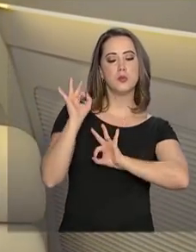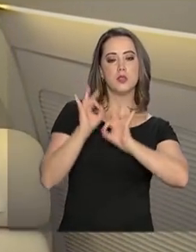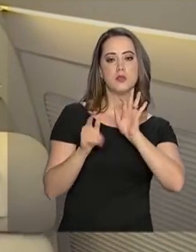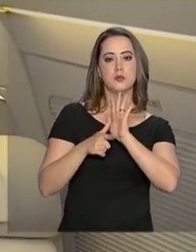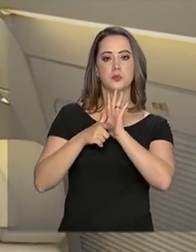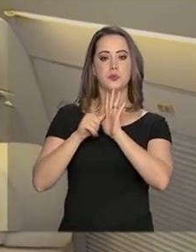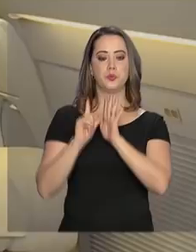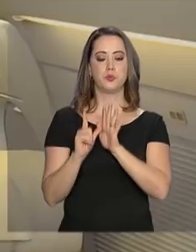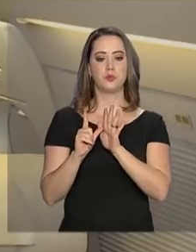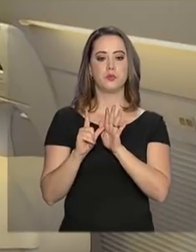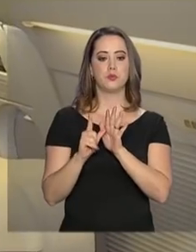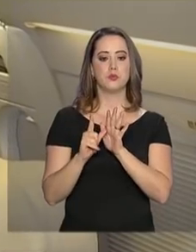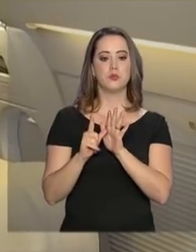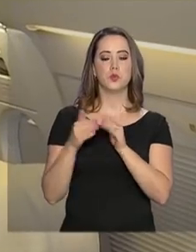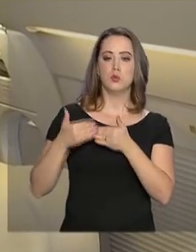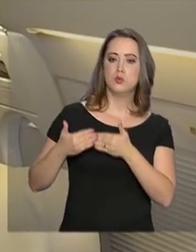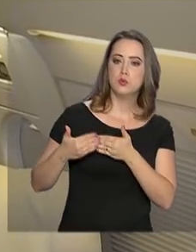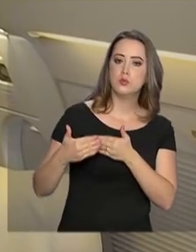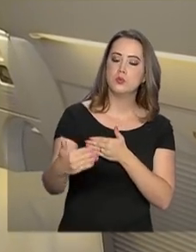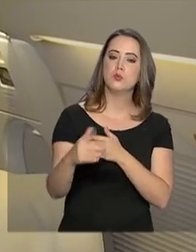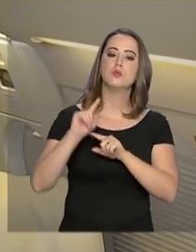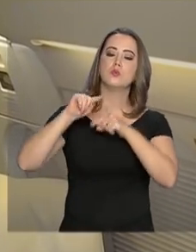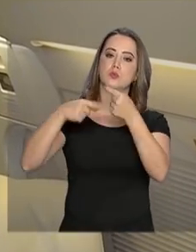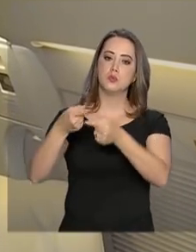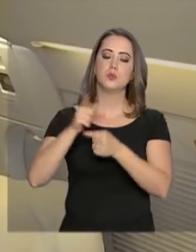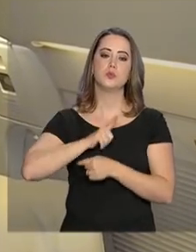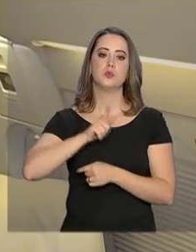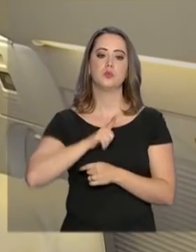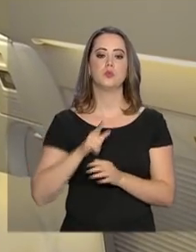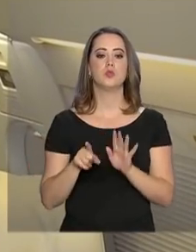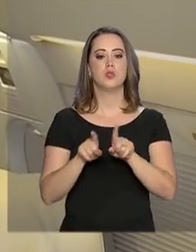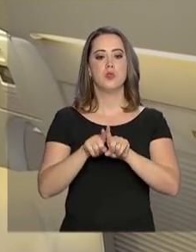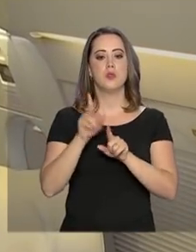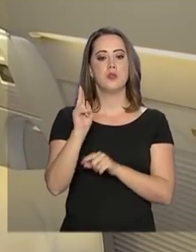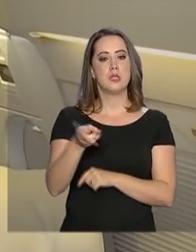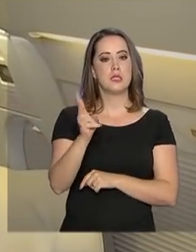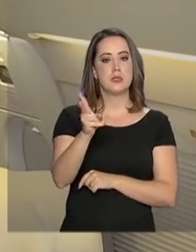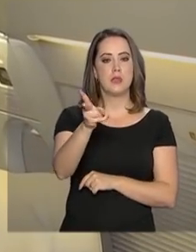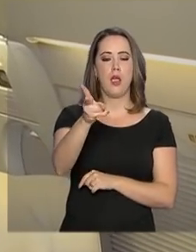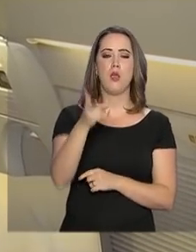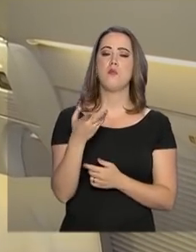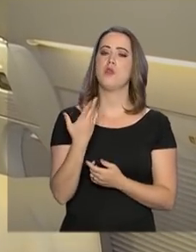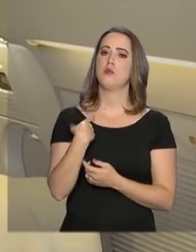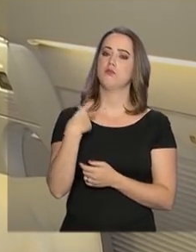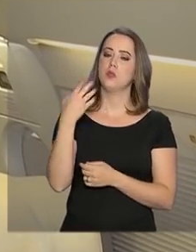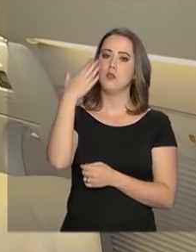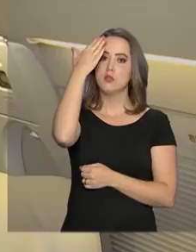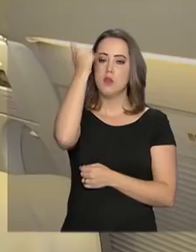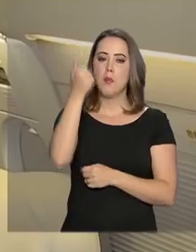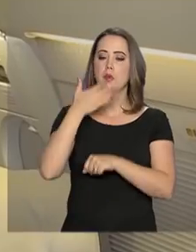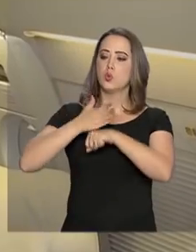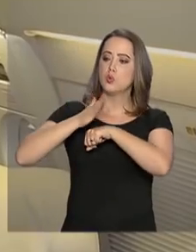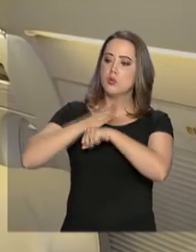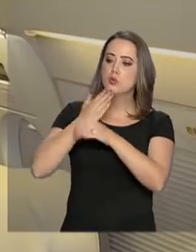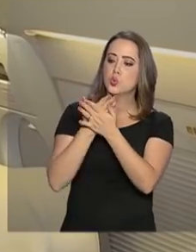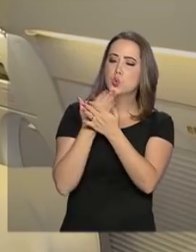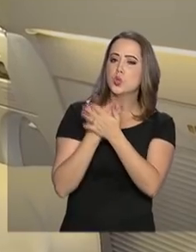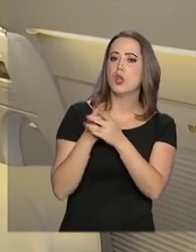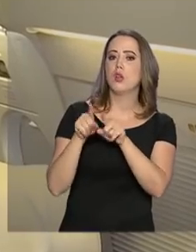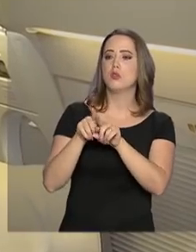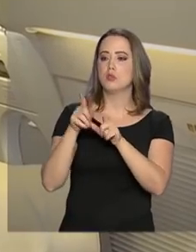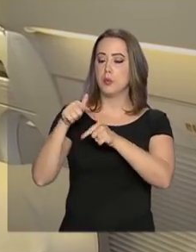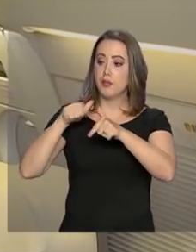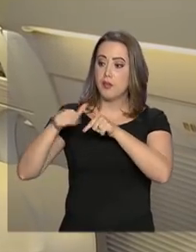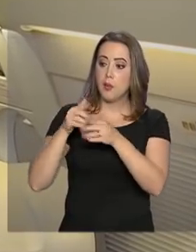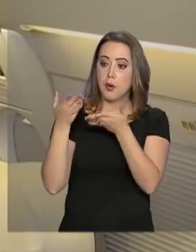preparação antes, durante e depois. É uma atualização constante, tanto na parte teórica como na parte